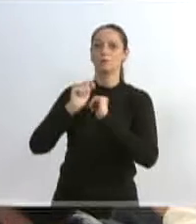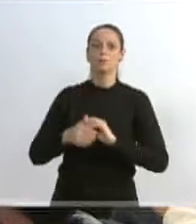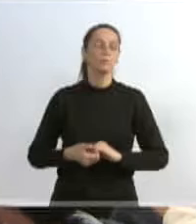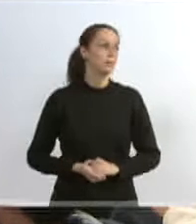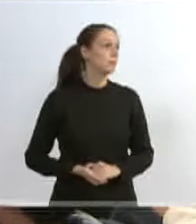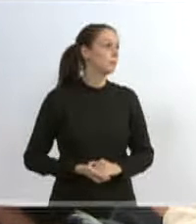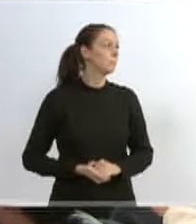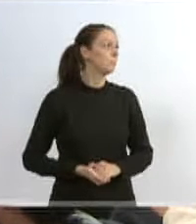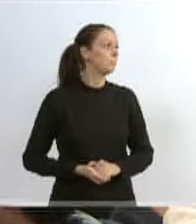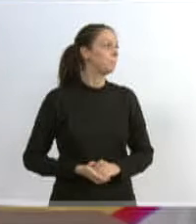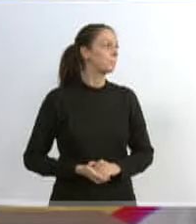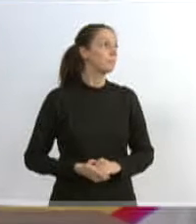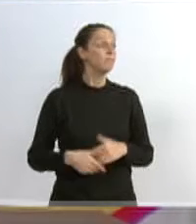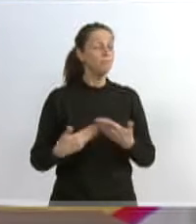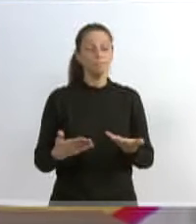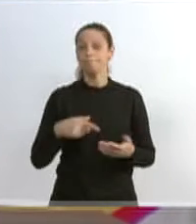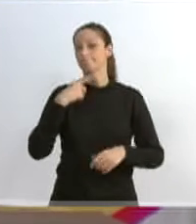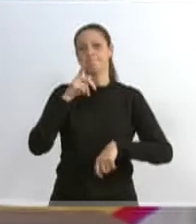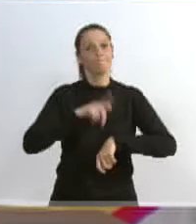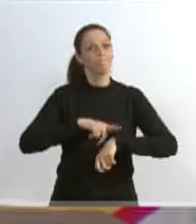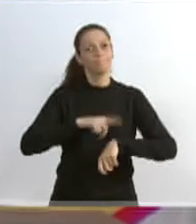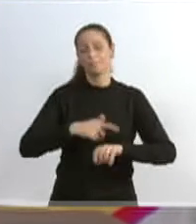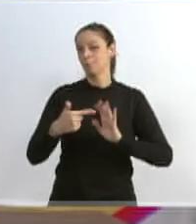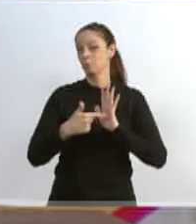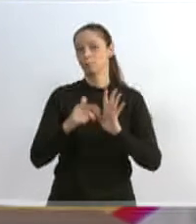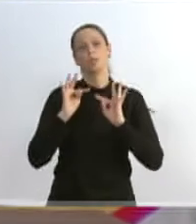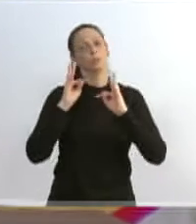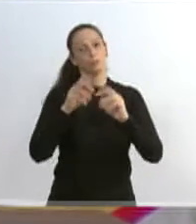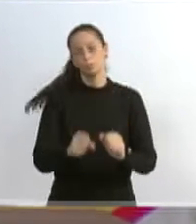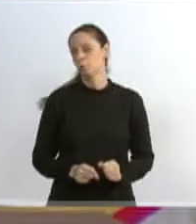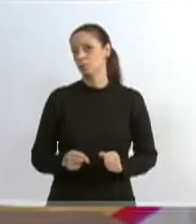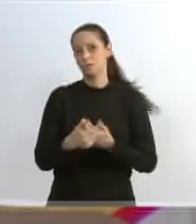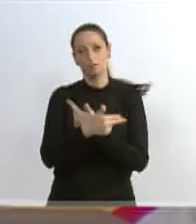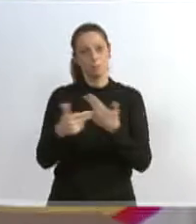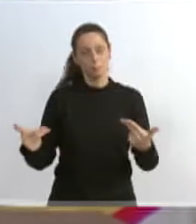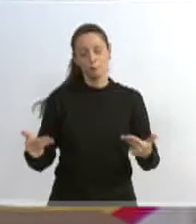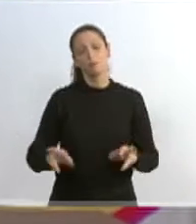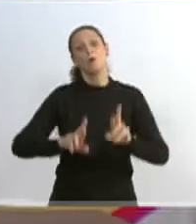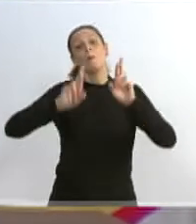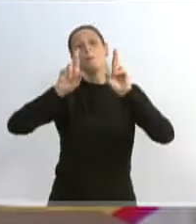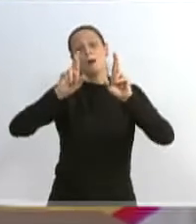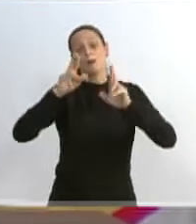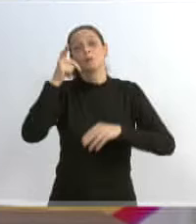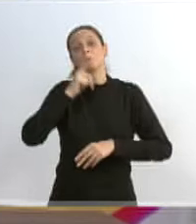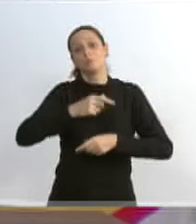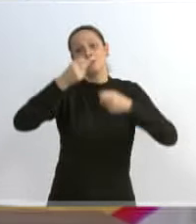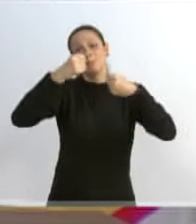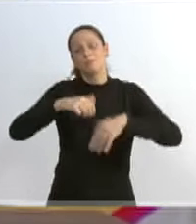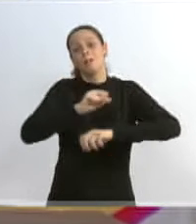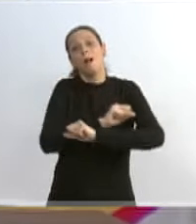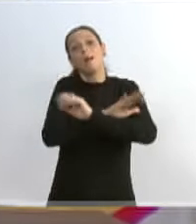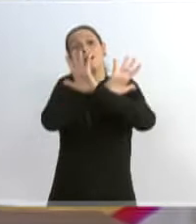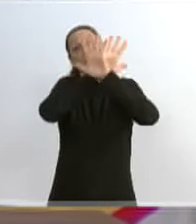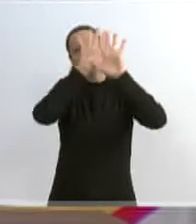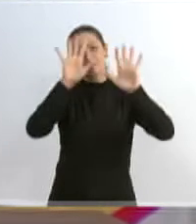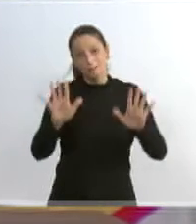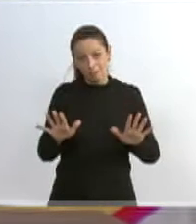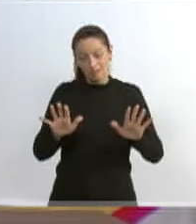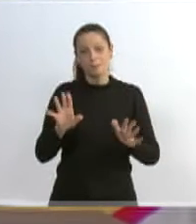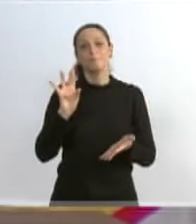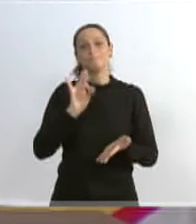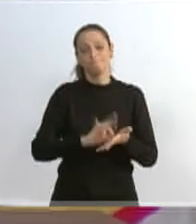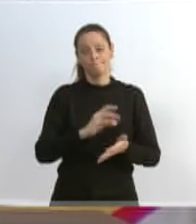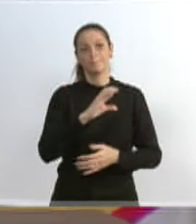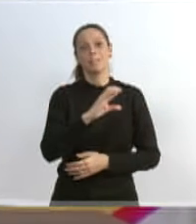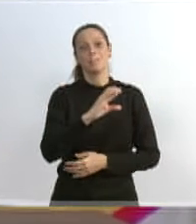o tempo como falei não vai ser suficiente para falar de todas as portas que gostaria espero que seja muito bem esclarecida a questão que envolve sempre a de blumenau